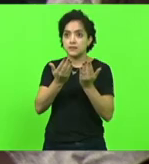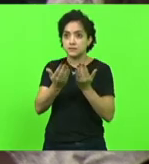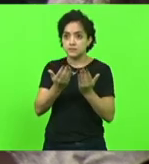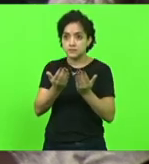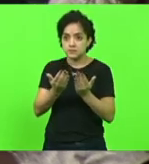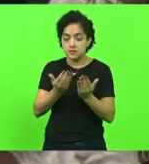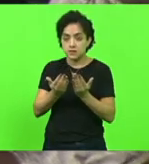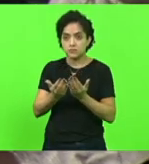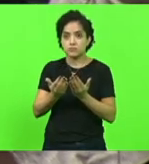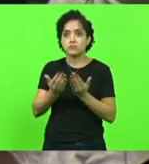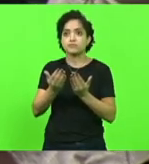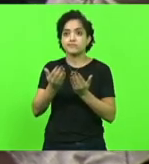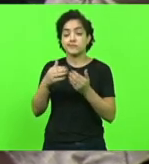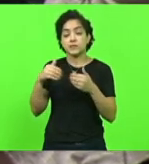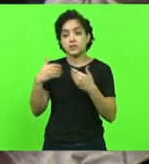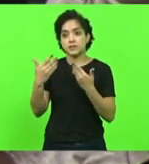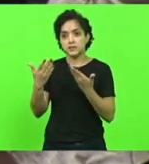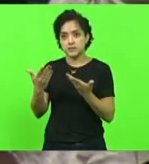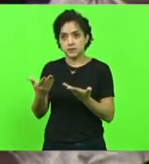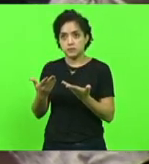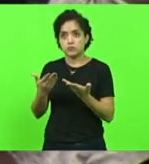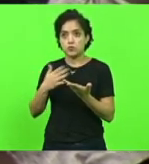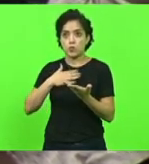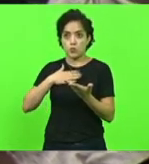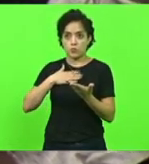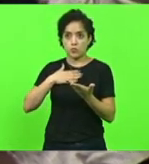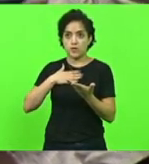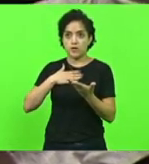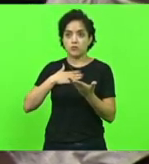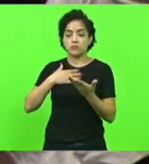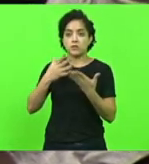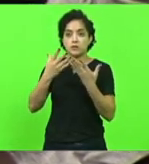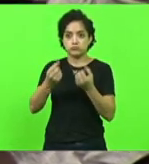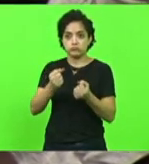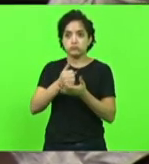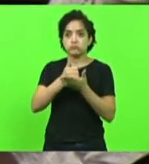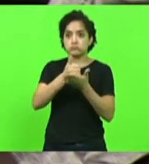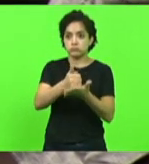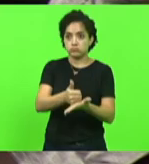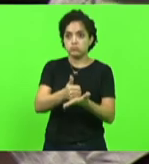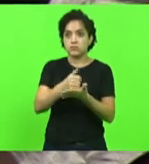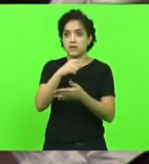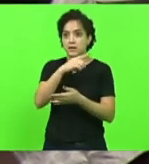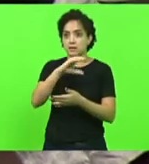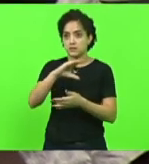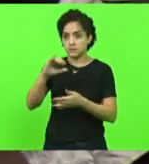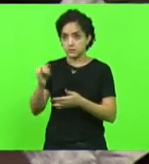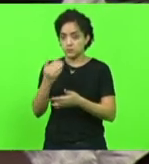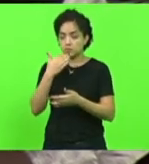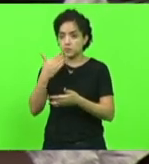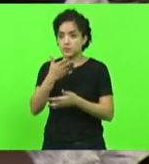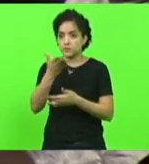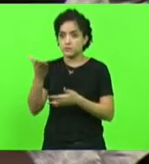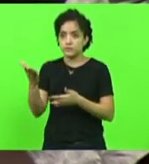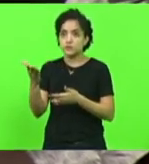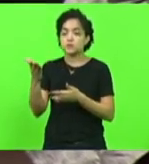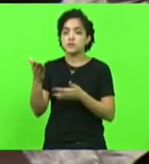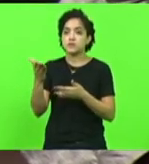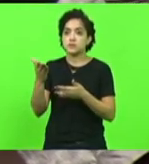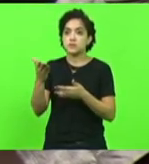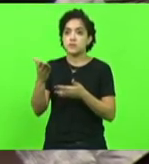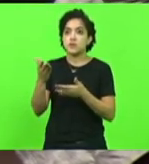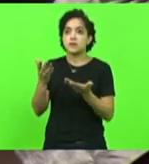avaliação. Então, portanto, assim como eu dei o parecer favorável na CCJ, eu peço aos deputados que possamos dar a